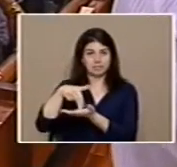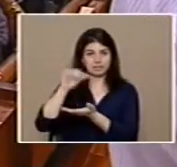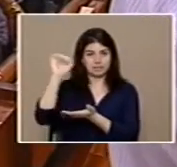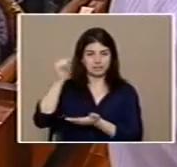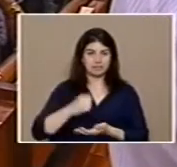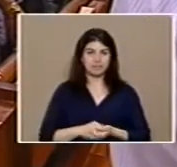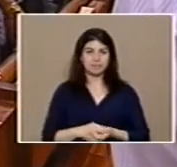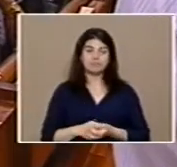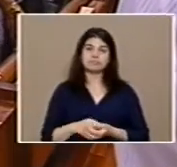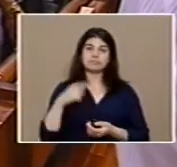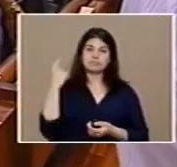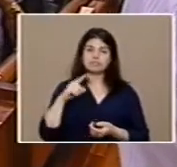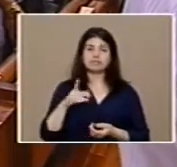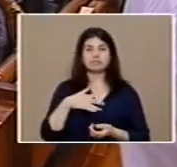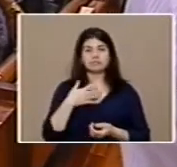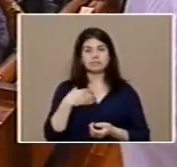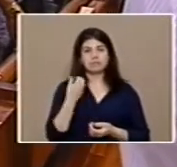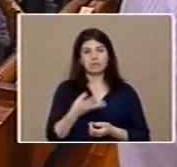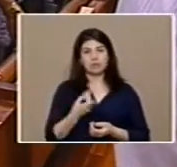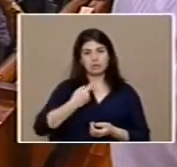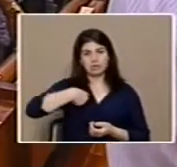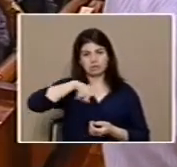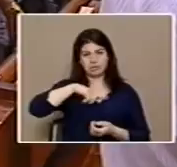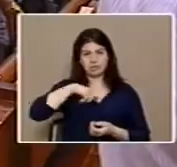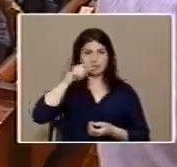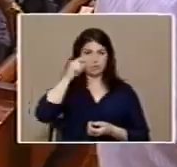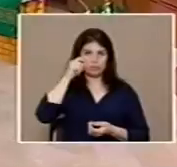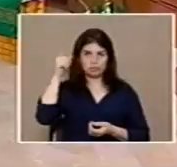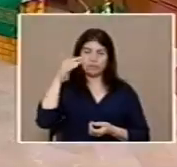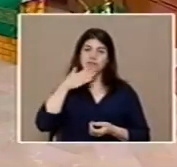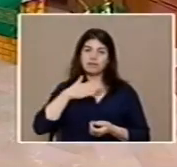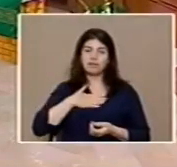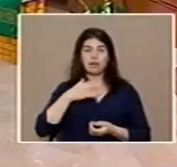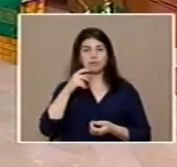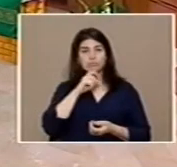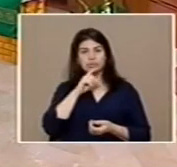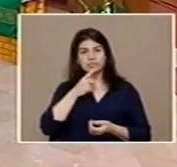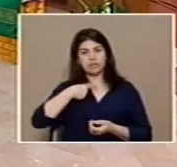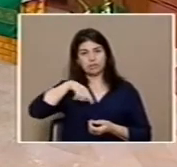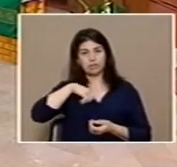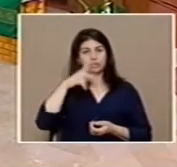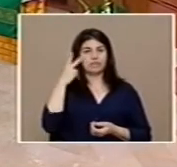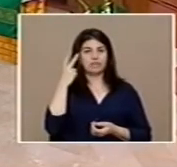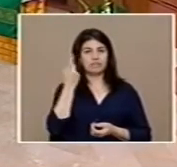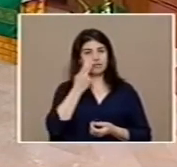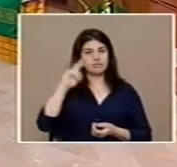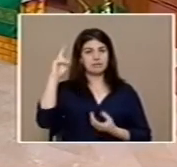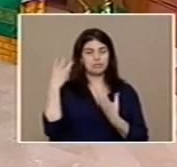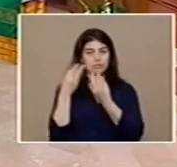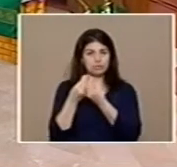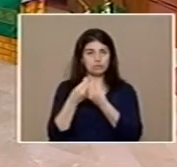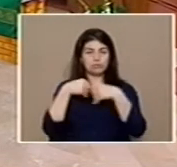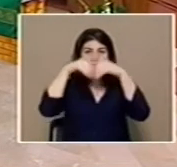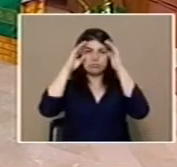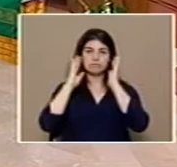e tende misericórdia de nós Senhor e dai-nos a graça de participar na vida eterna com a Virgem Maria mãe de Deus